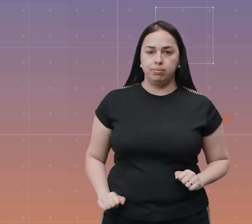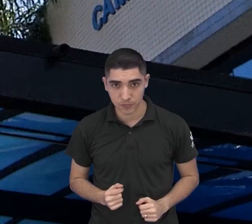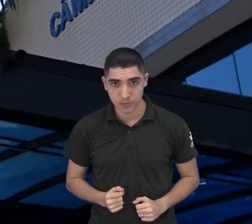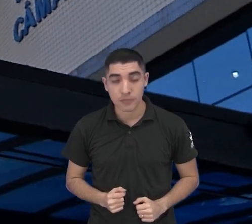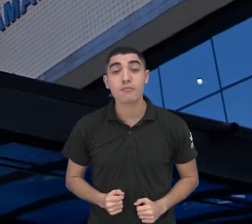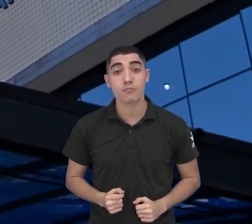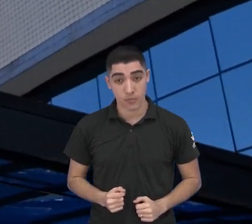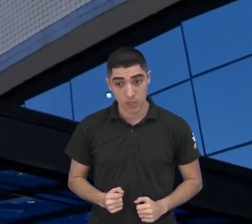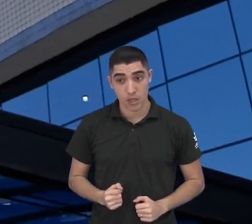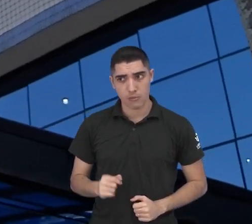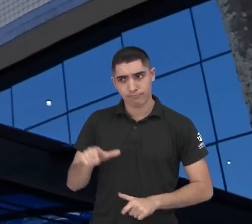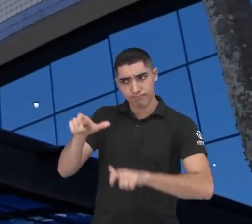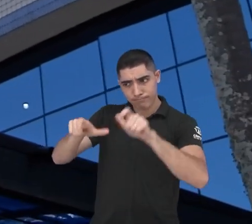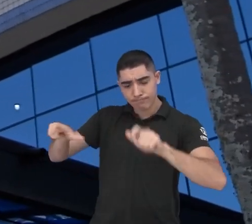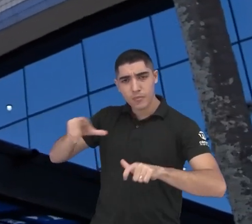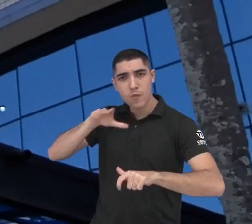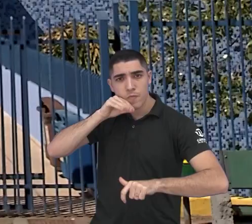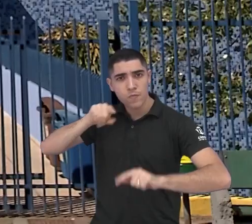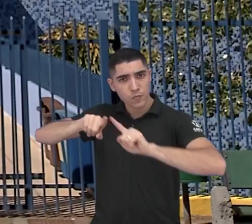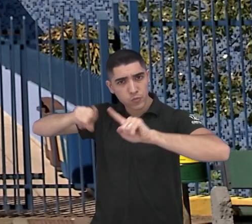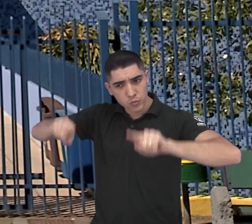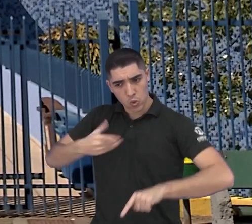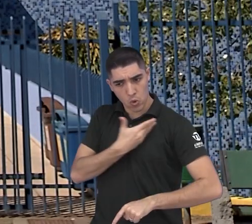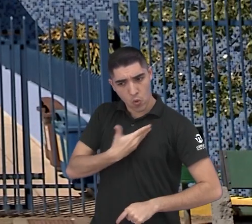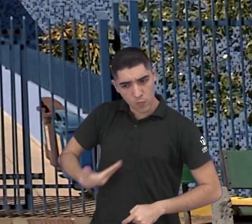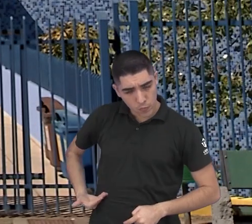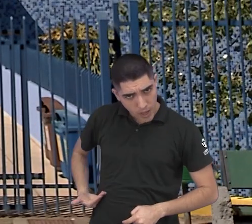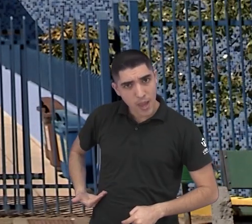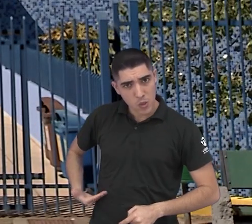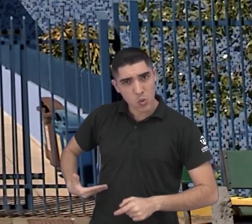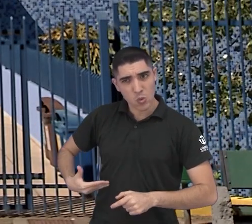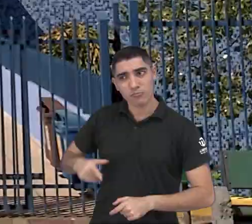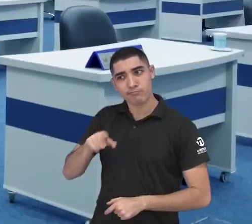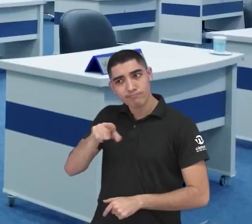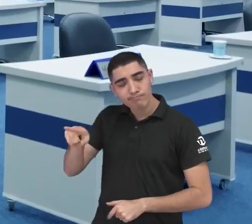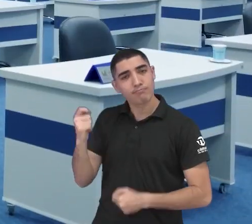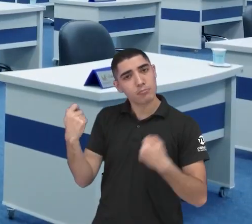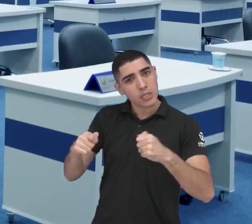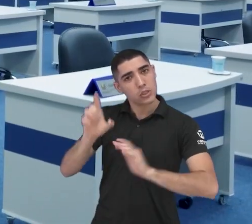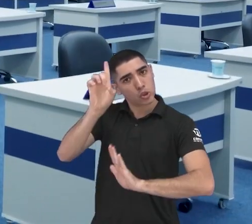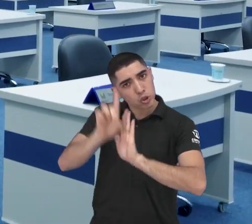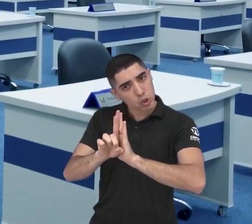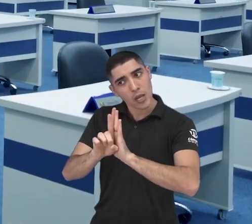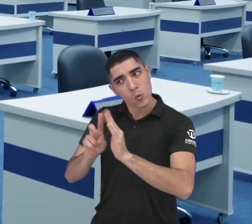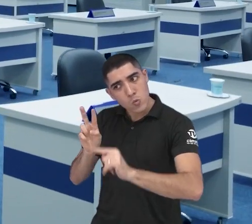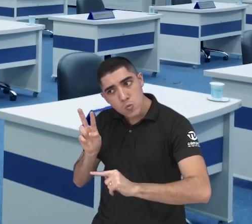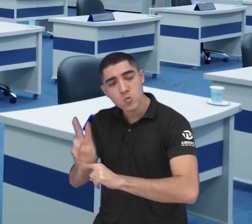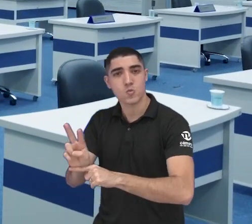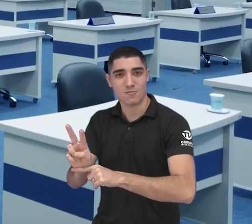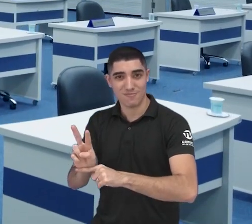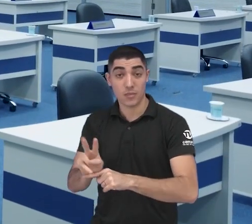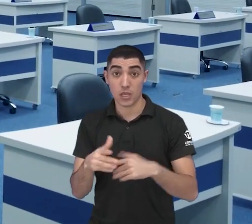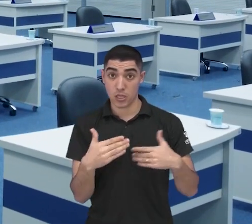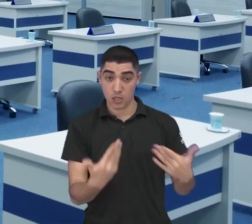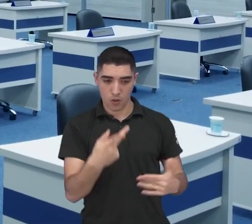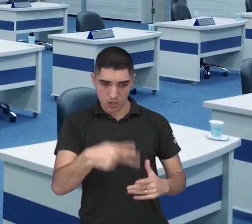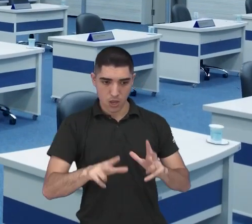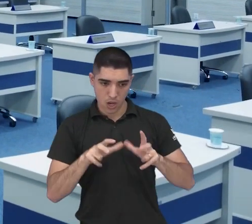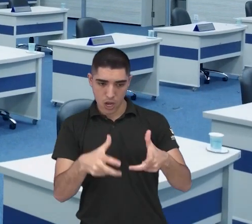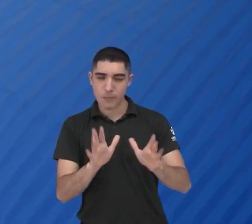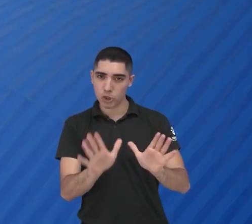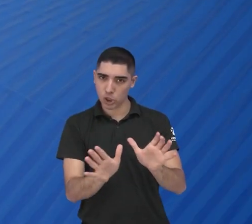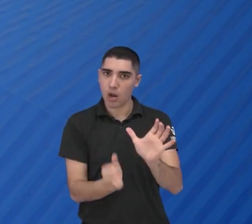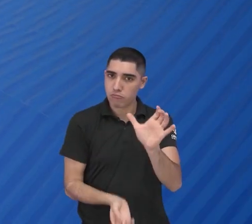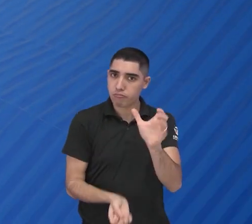profissionais. Proteger os direitos dos trabalhadores públicos. É com este objetivo que a Câmara